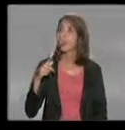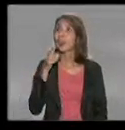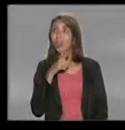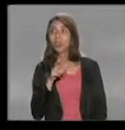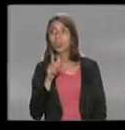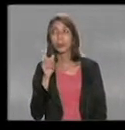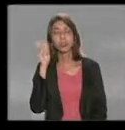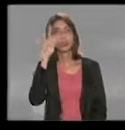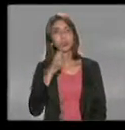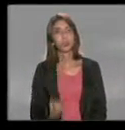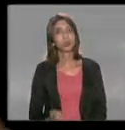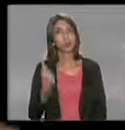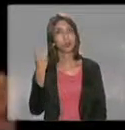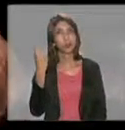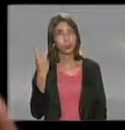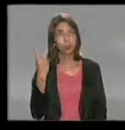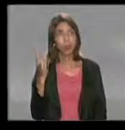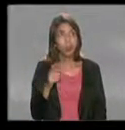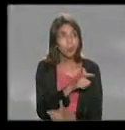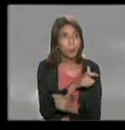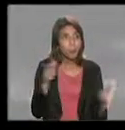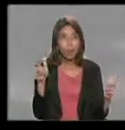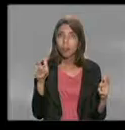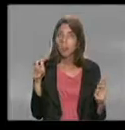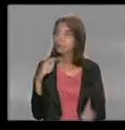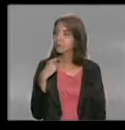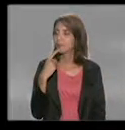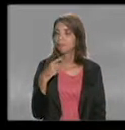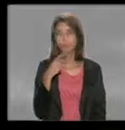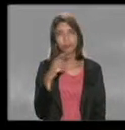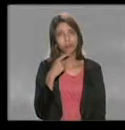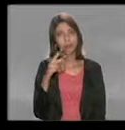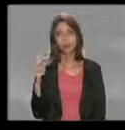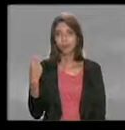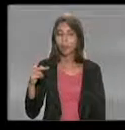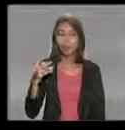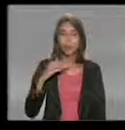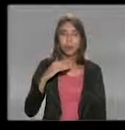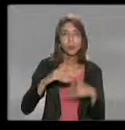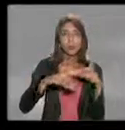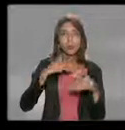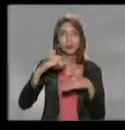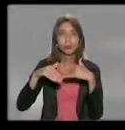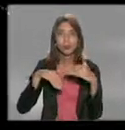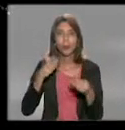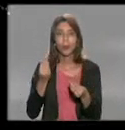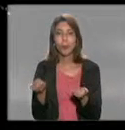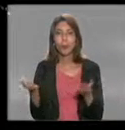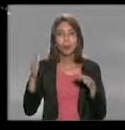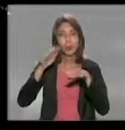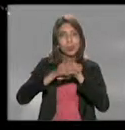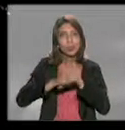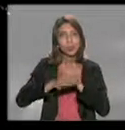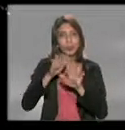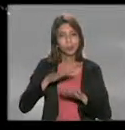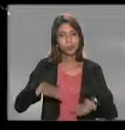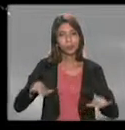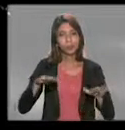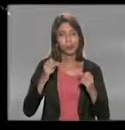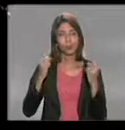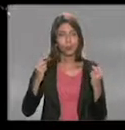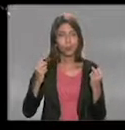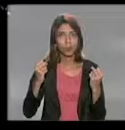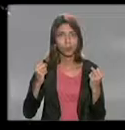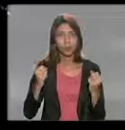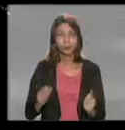alguns deles, não todos, os que não têm essa visão mais introjetada, pensam que podem ir sozinho. Não